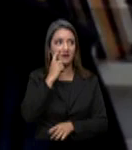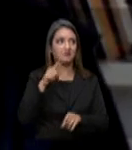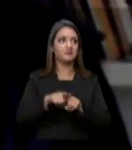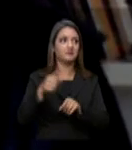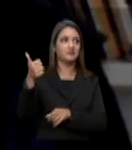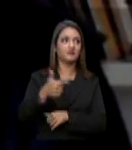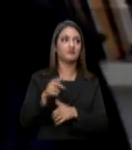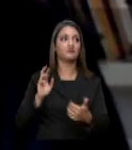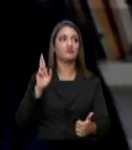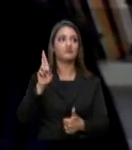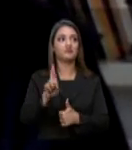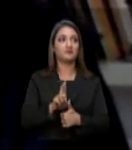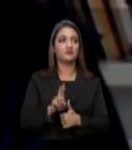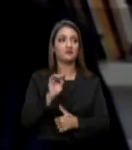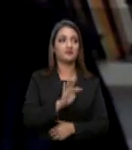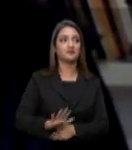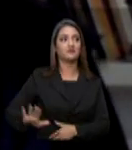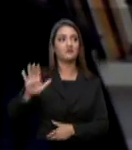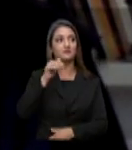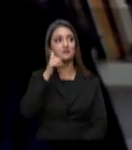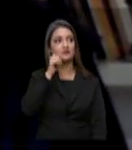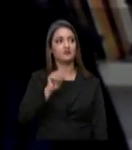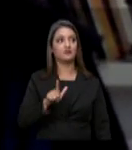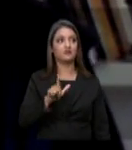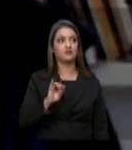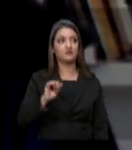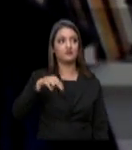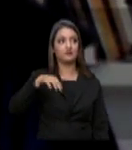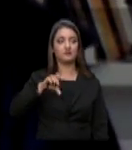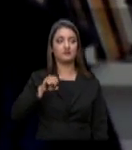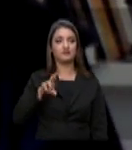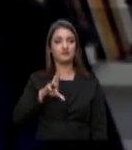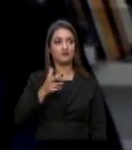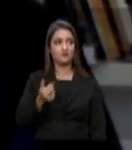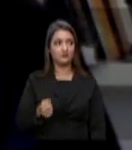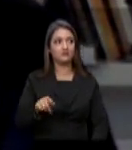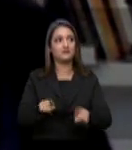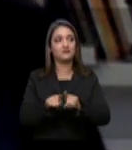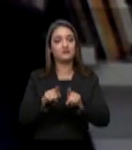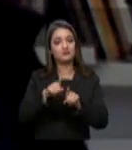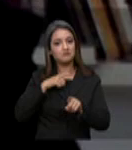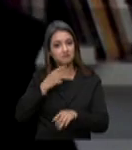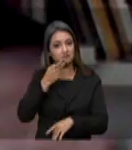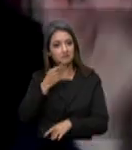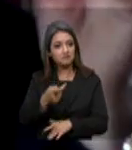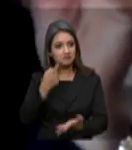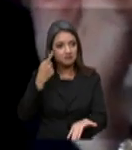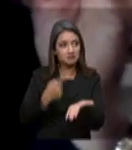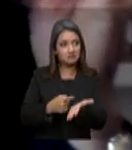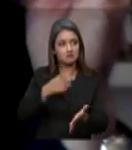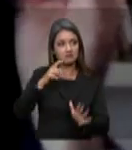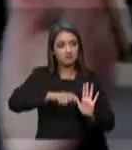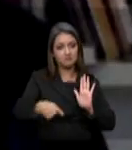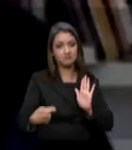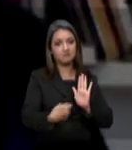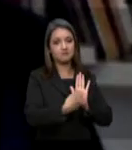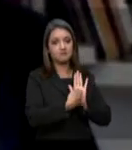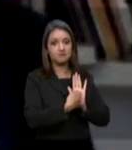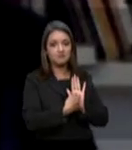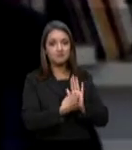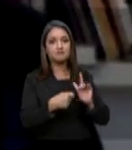vice-procuradora-geral Doutor lindôra e hoje afirmou a denúncia oferecida pelo